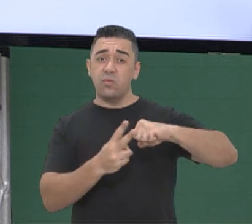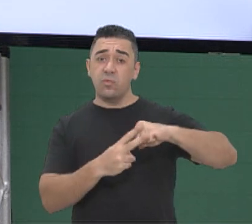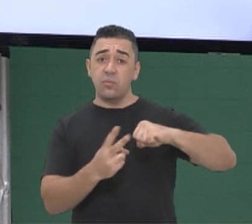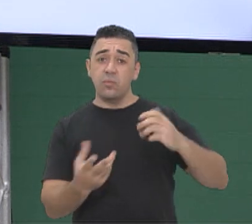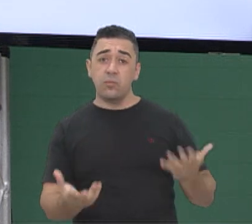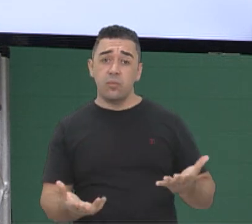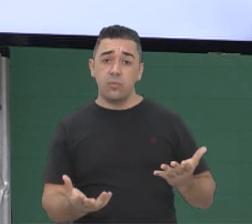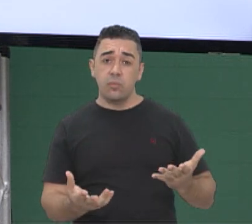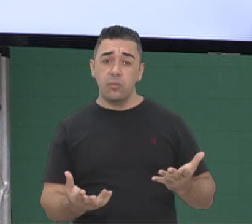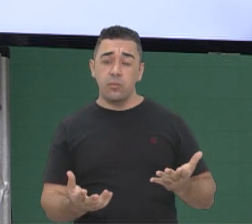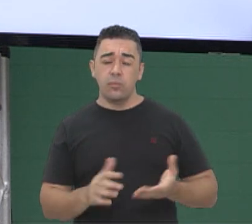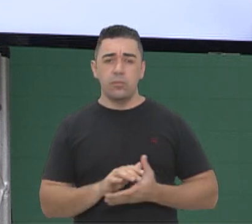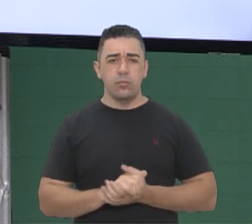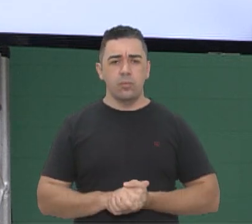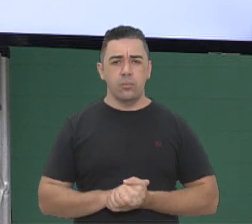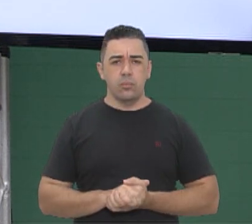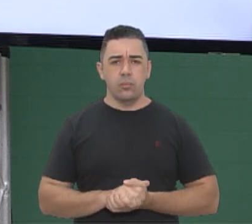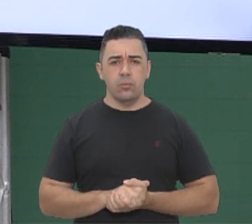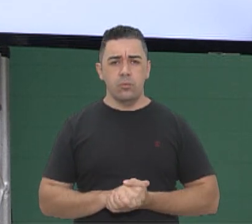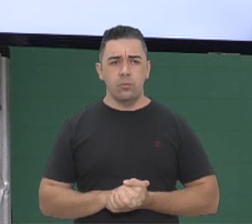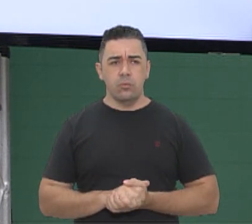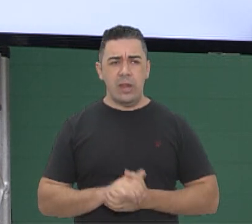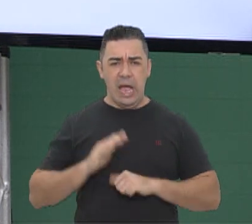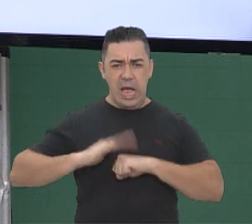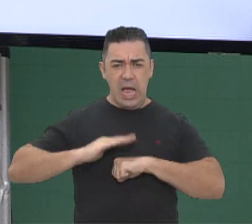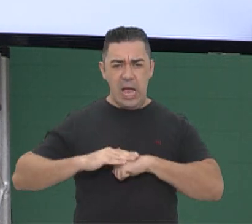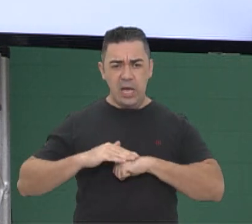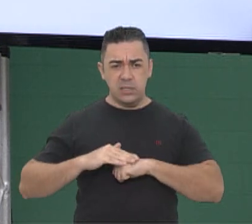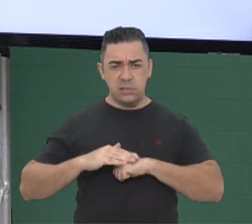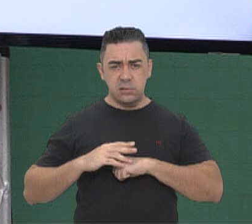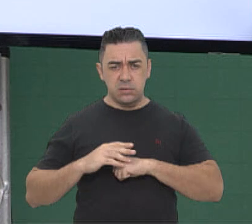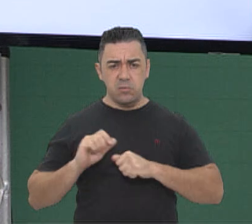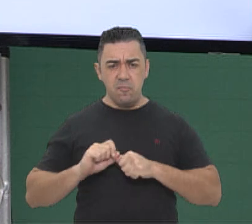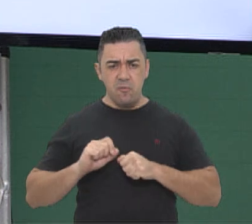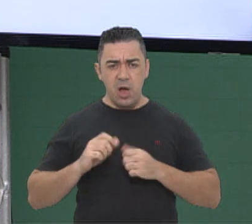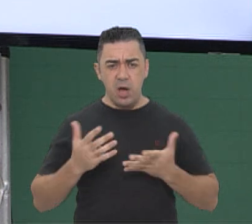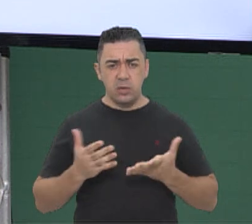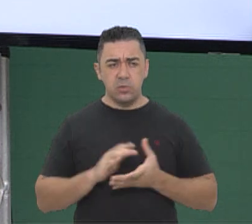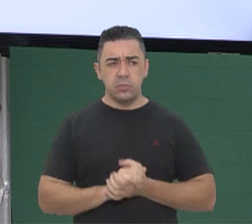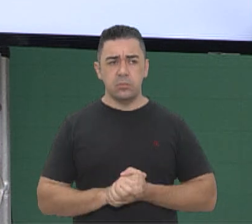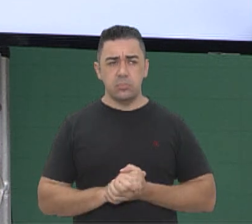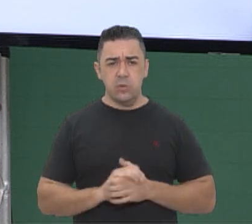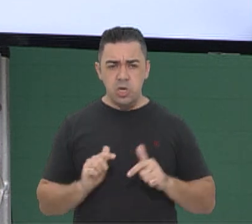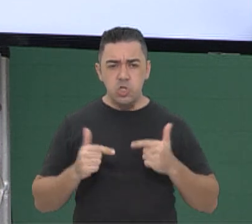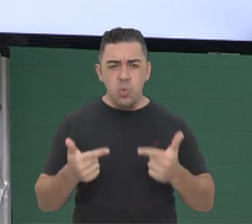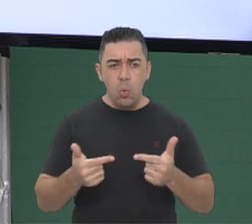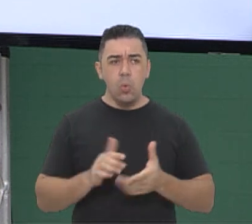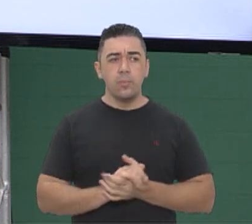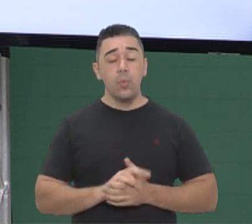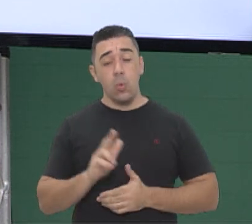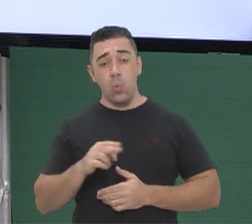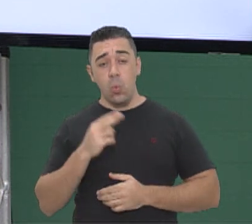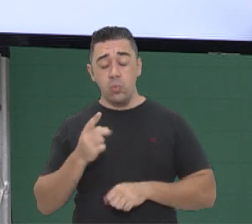O que é um verbo? Verbo é uma ação que ocorre dentro de uma temporalidade, e para